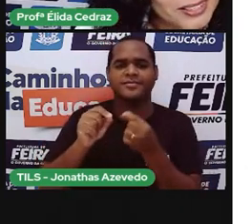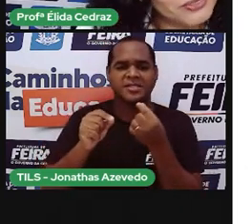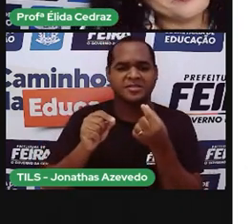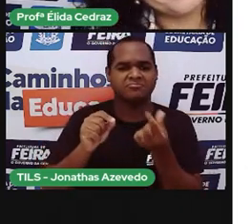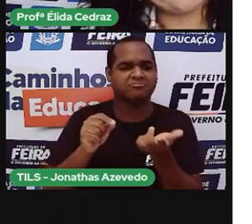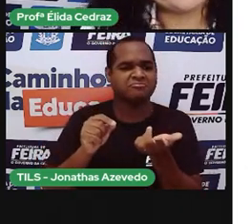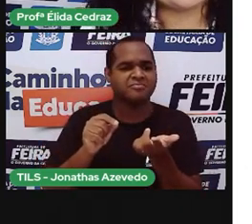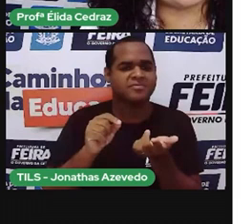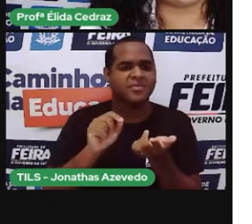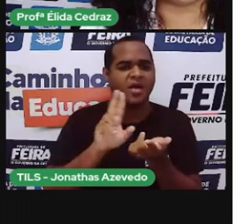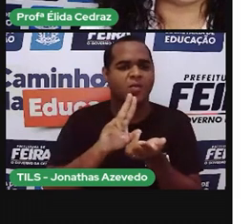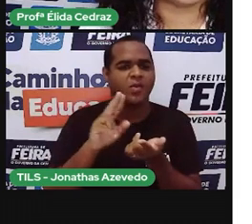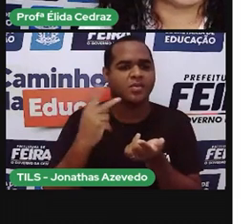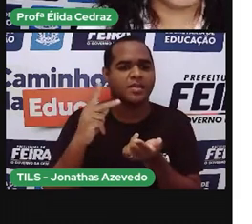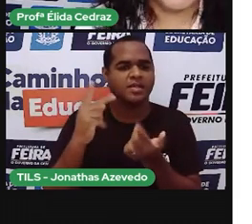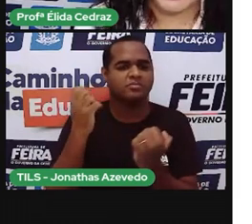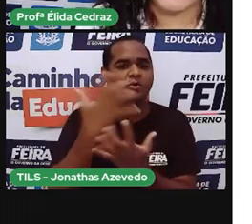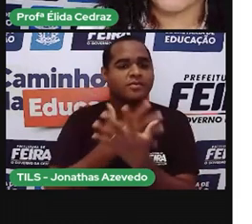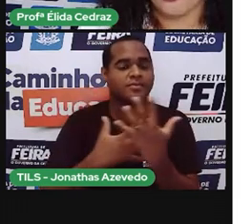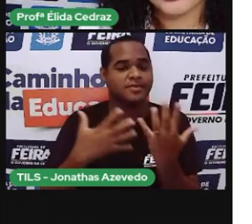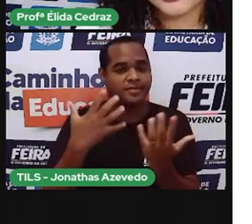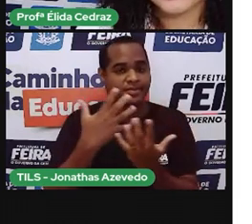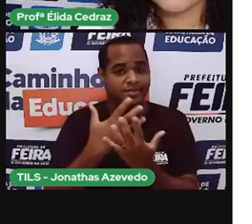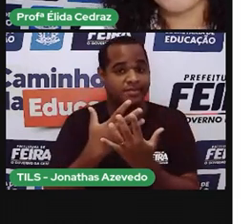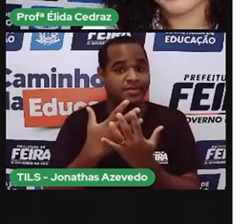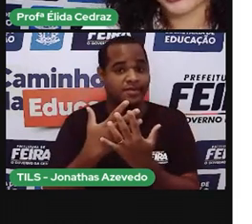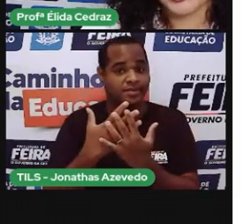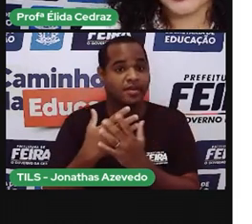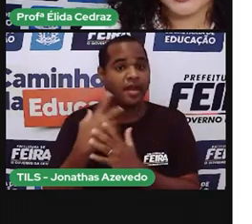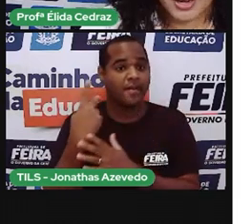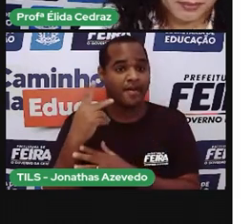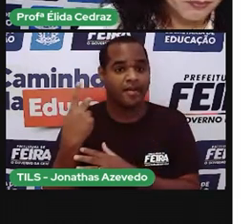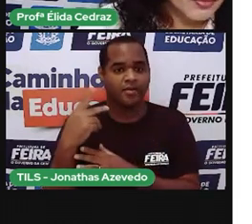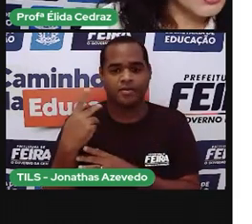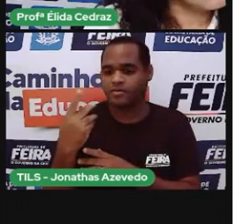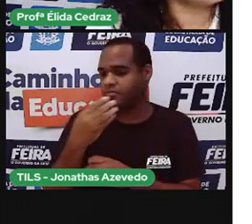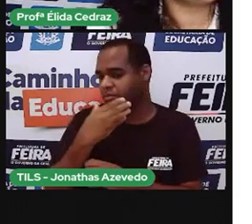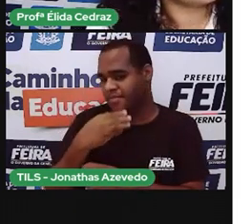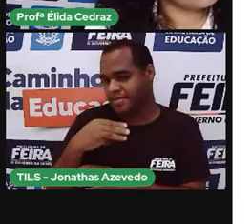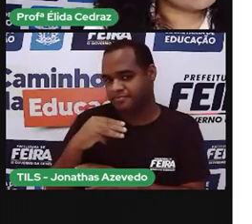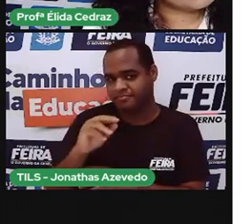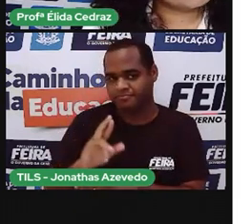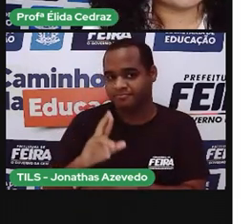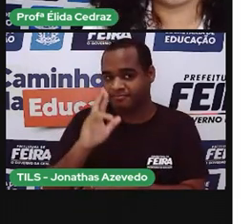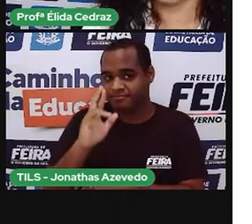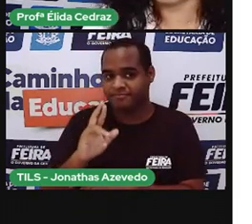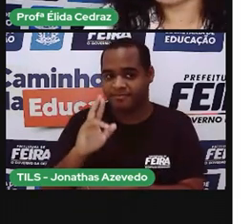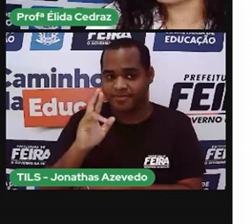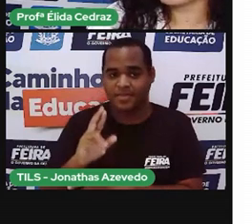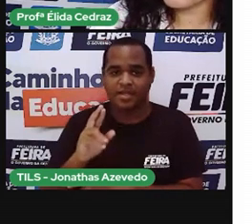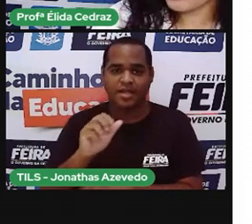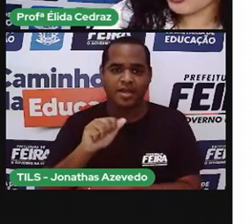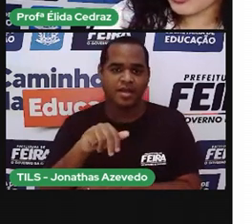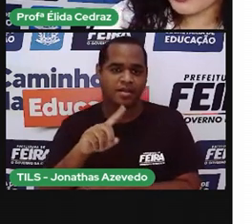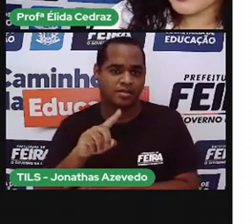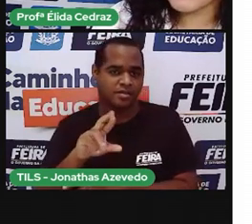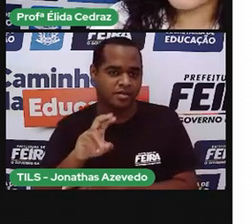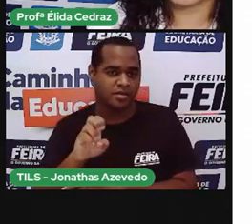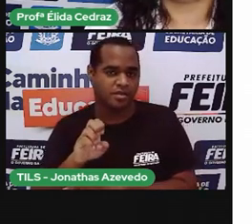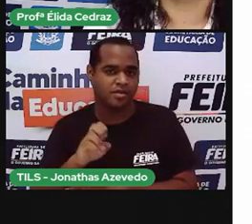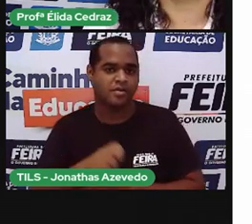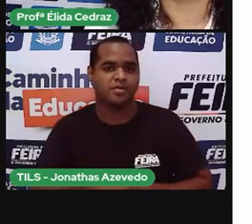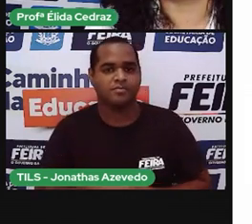dessa música o nome dessa música é a loja do Mestre André e nós para aprendermos